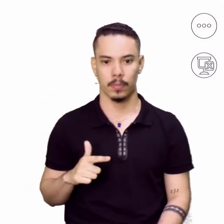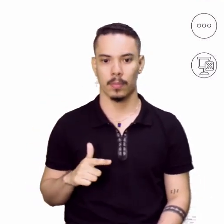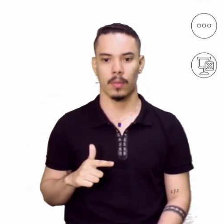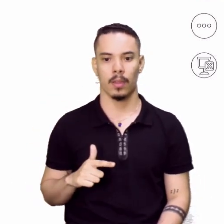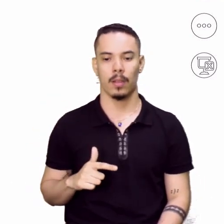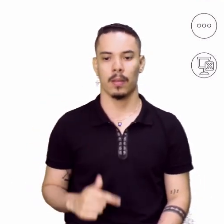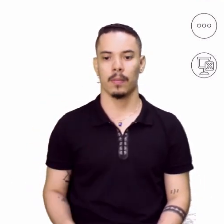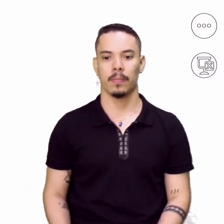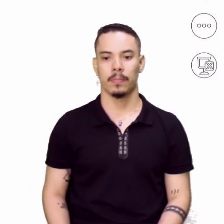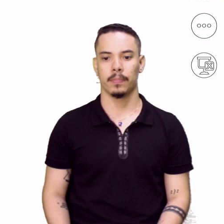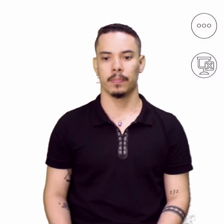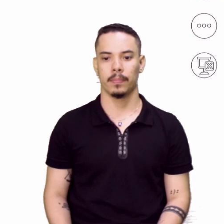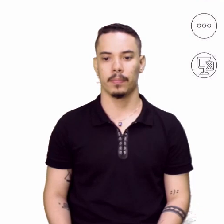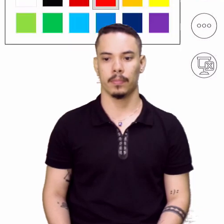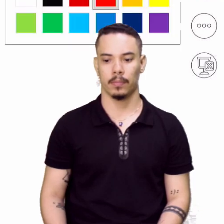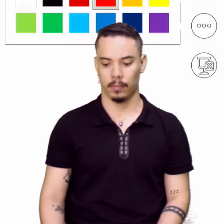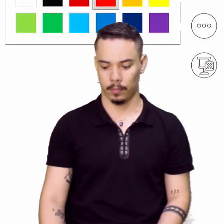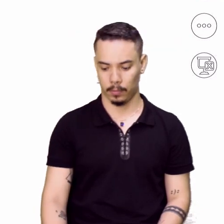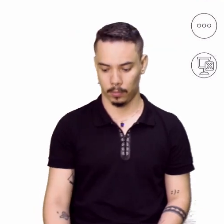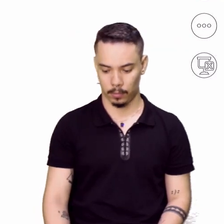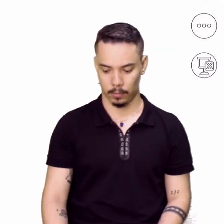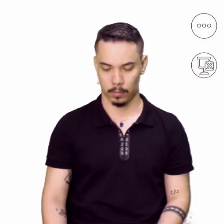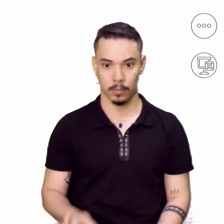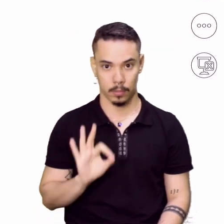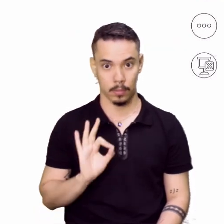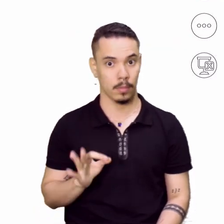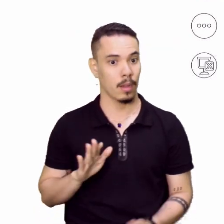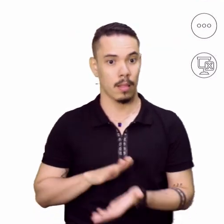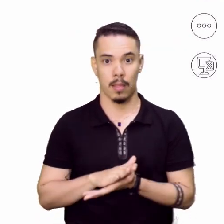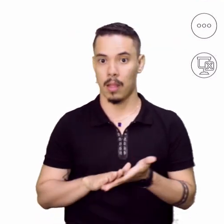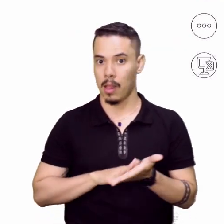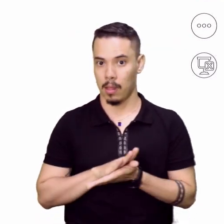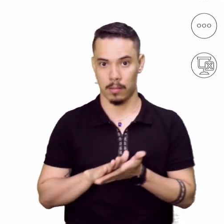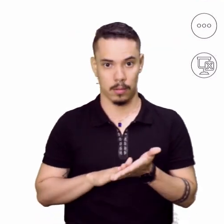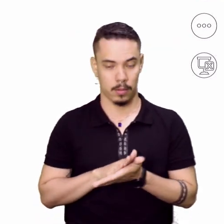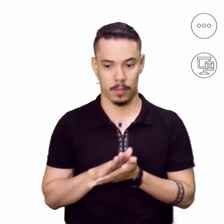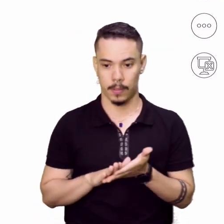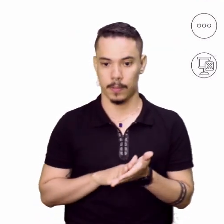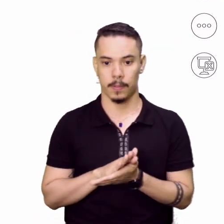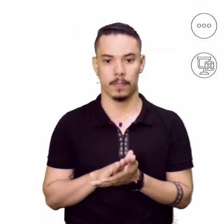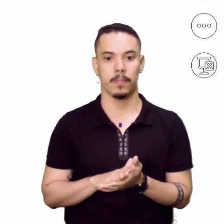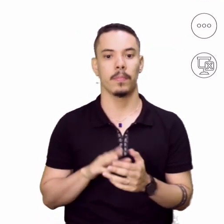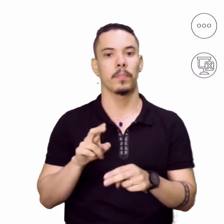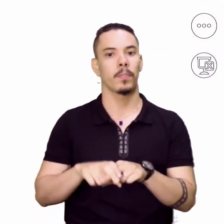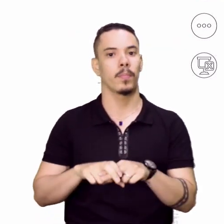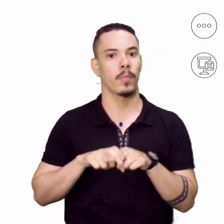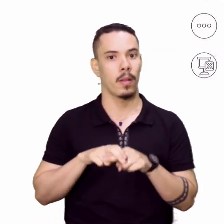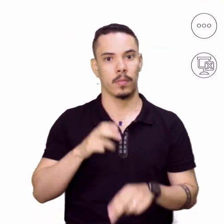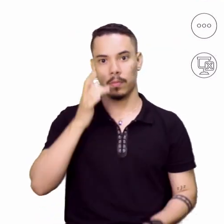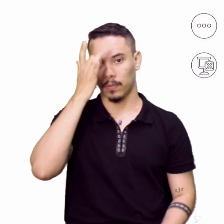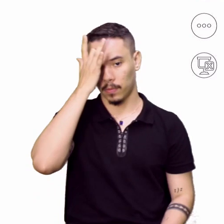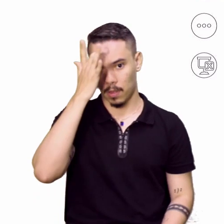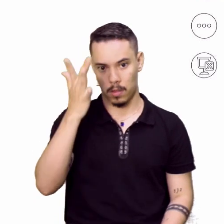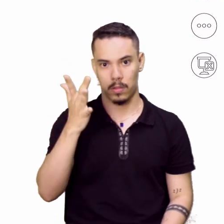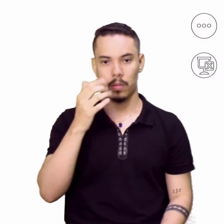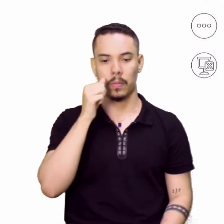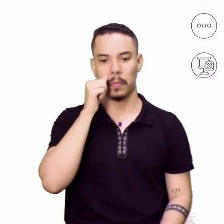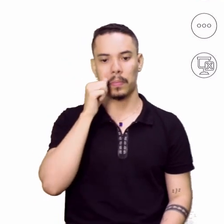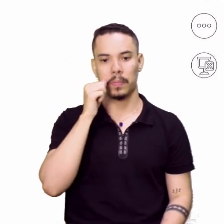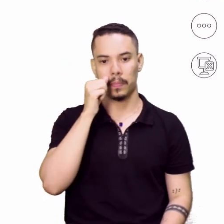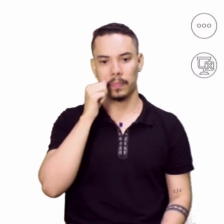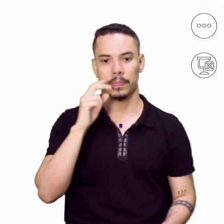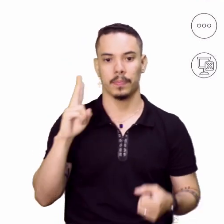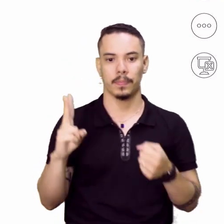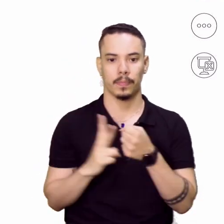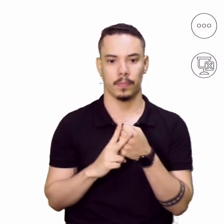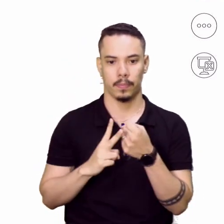no final não tem nada disso que a gente viu no presente simples e no passado simples portanto é muito fácil futuro o verbo